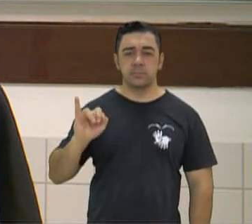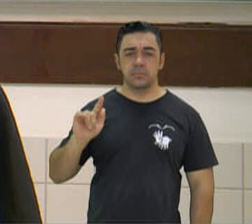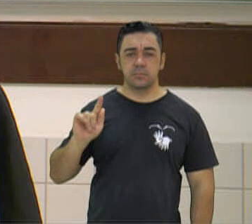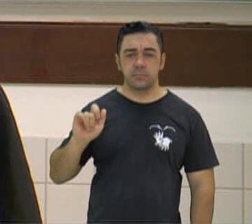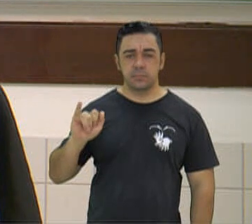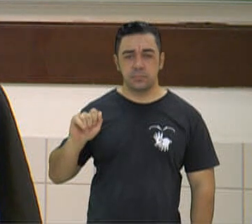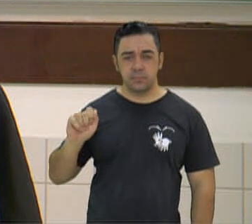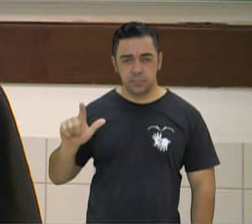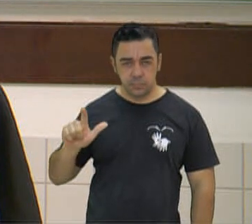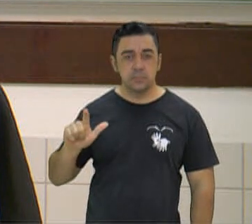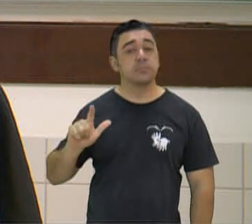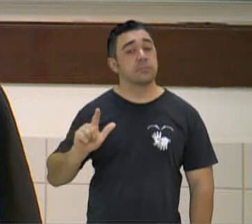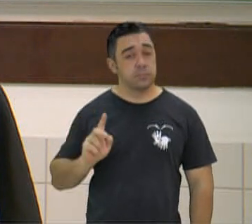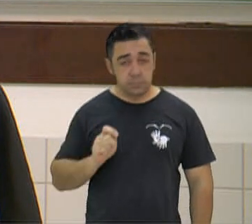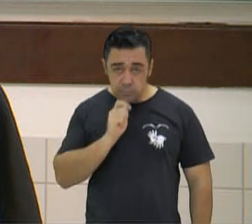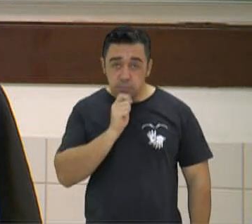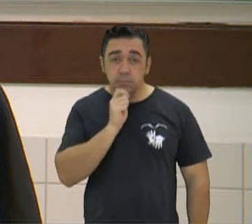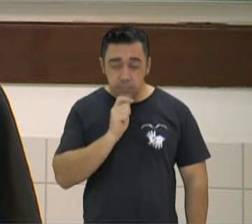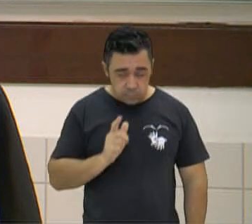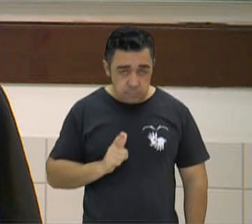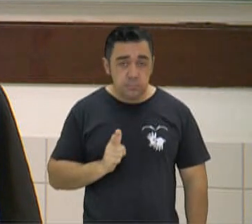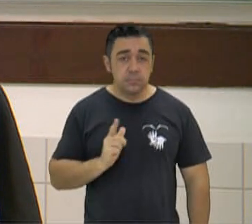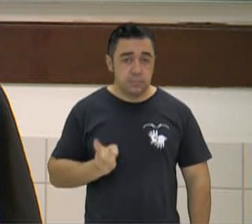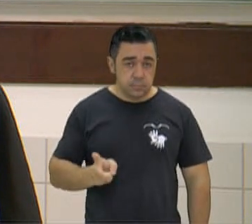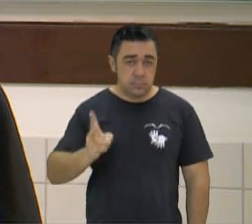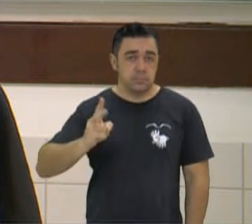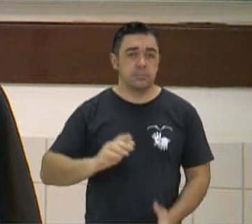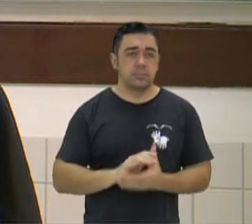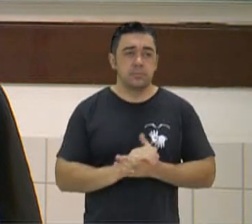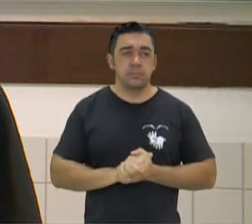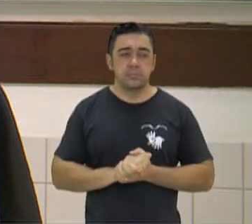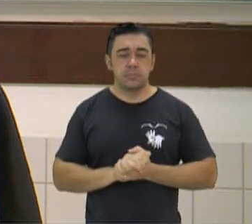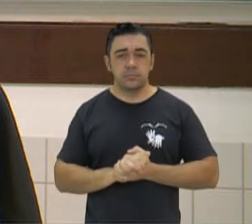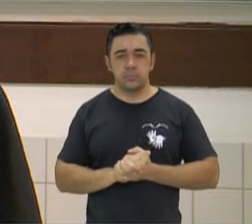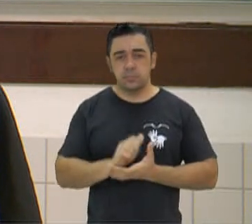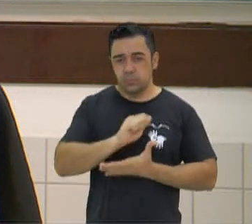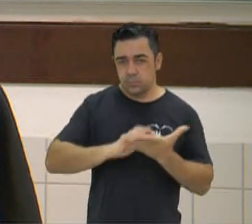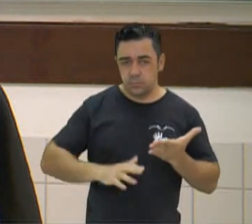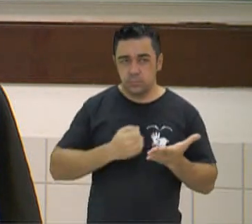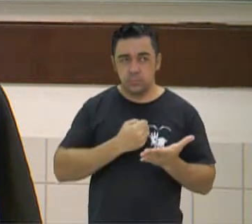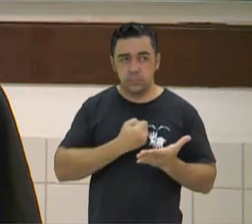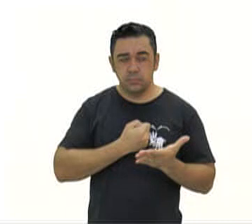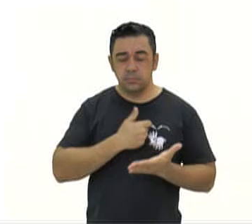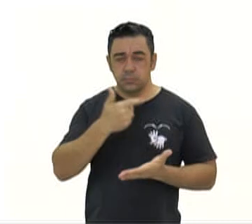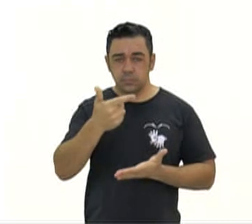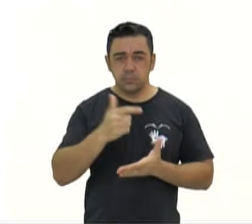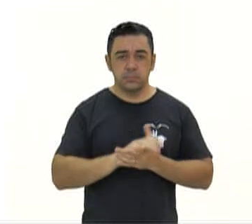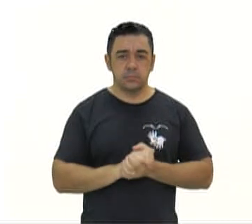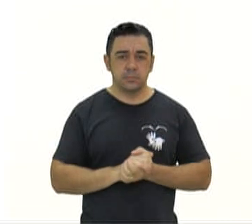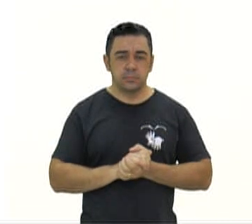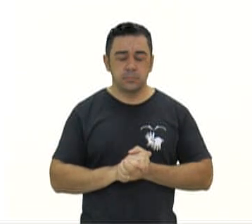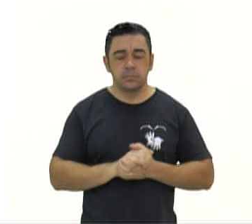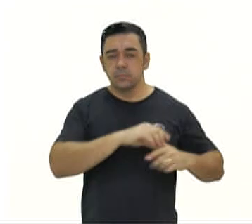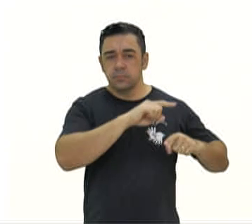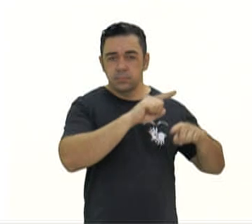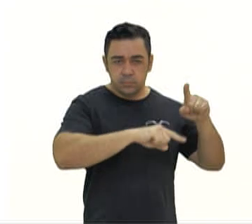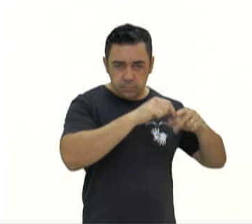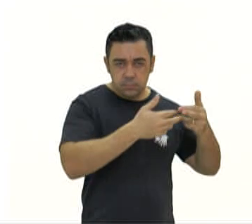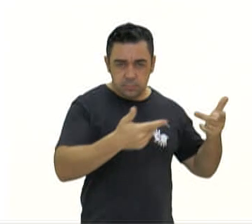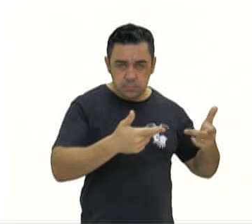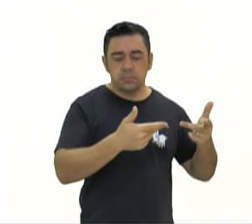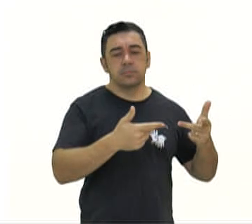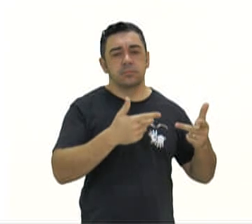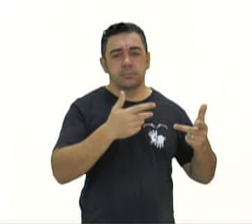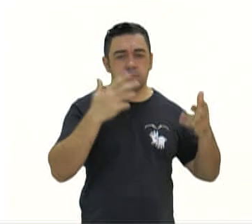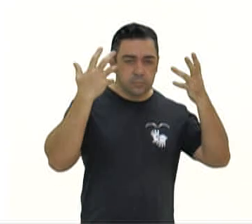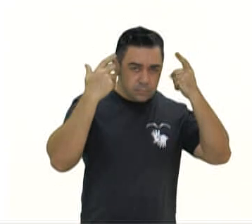mais, mas ainda tem vestígios deles ali, né? Continuando aqui, um exercício agora. Espécies de animais que vivem em